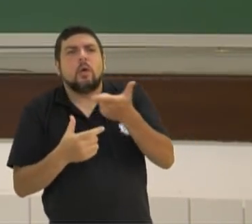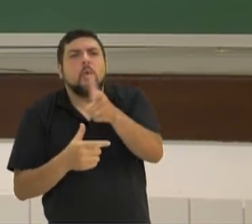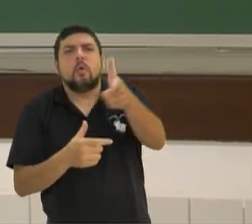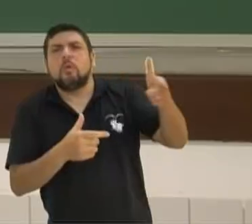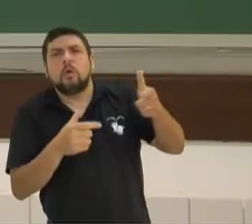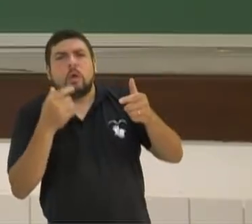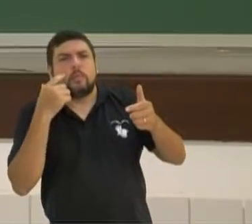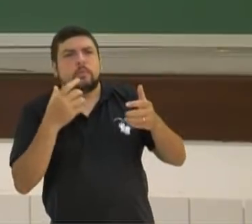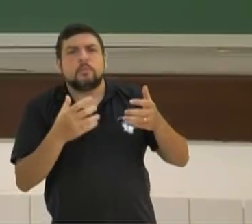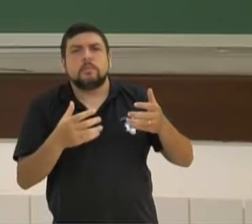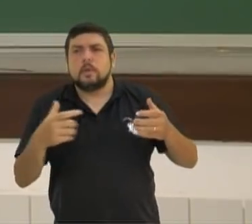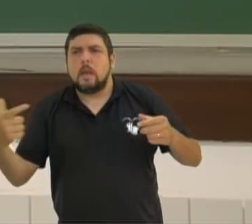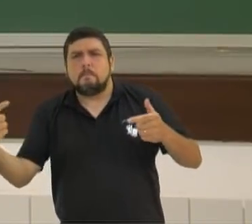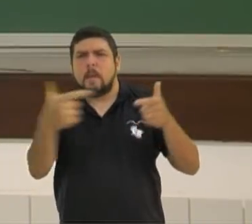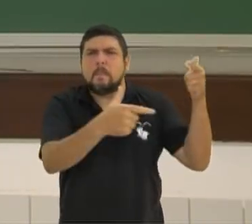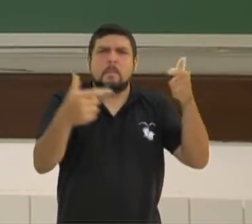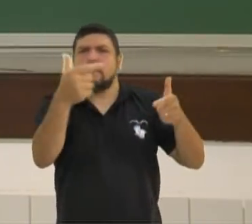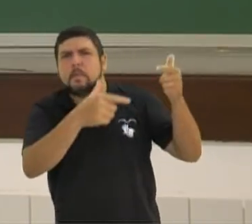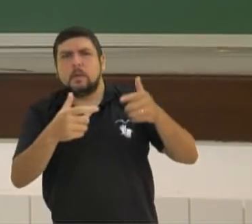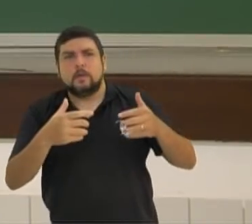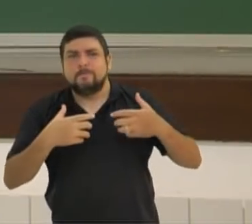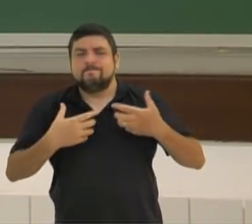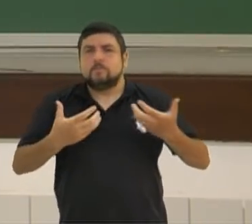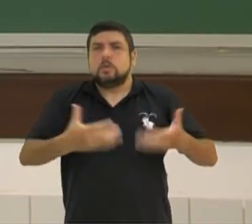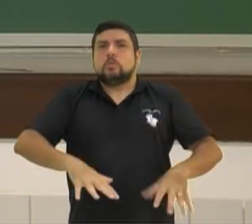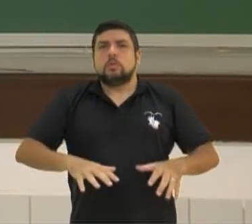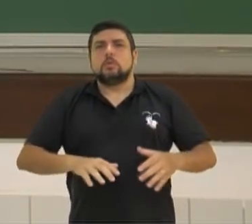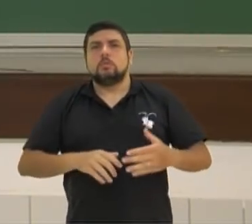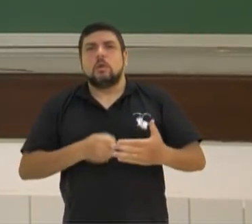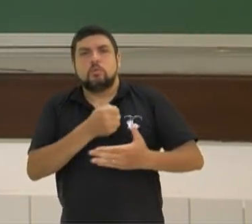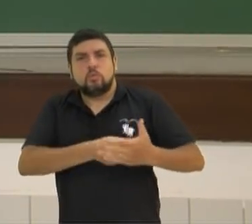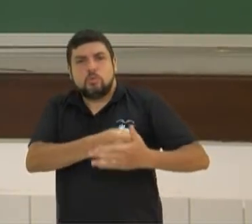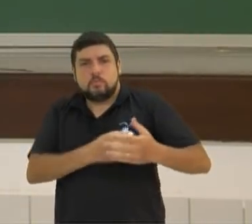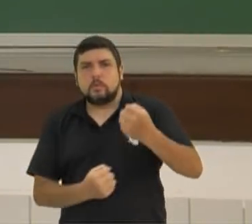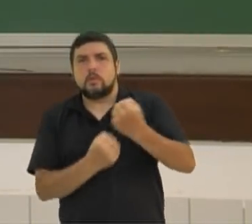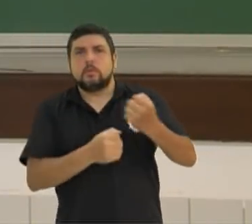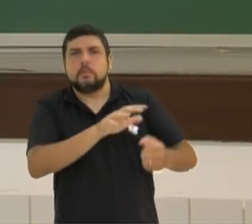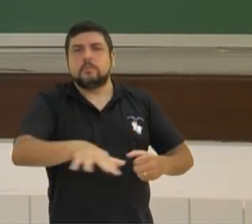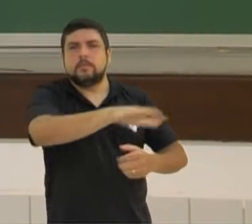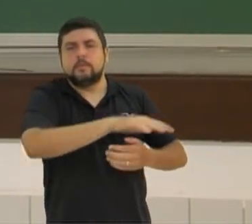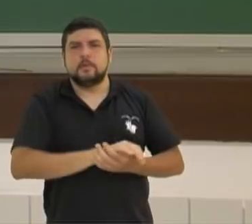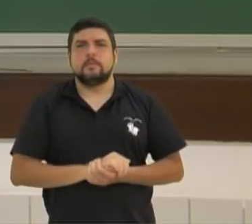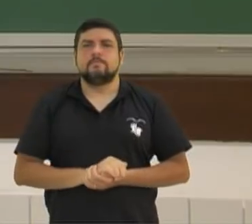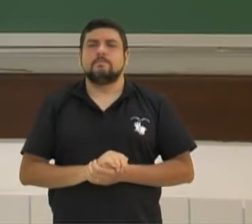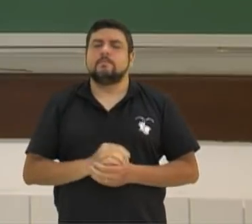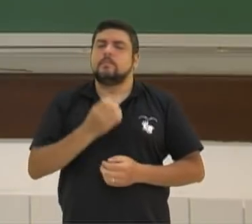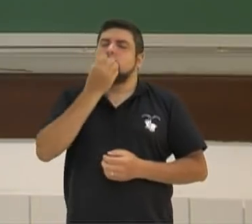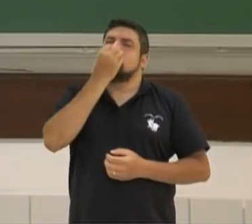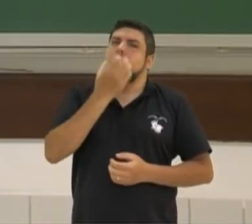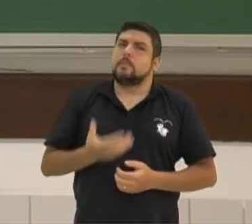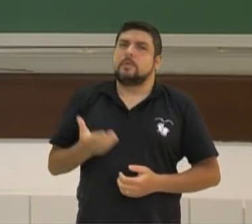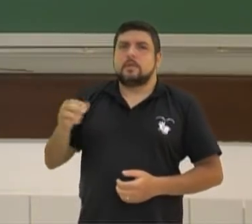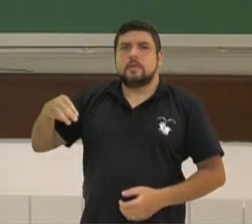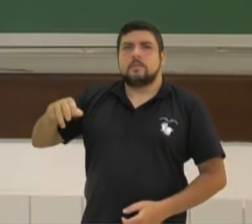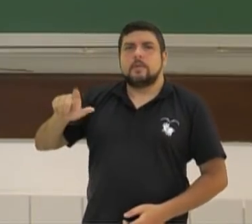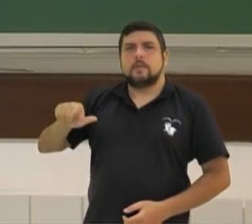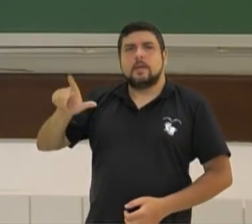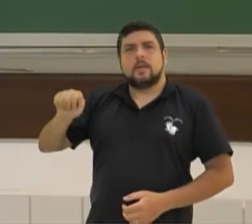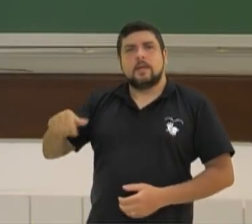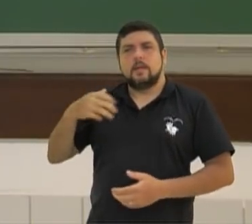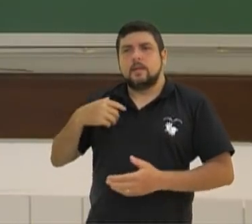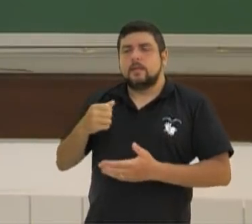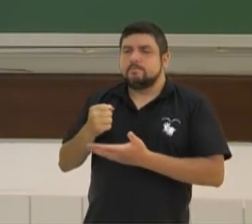situação bem difícil aos 15 anos, mas ela não se deixou abater. Se ela levou um tiro porque ela estava voltando da